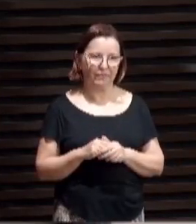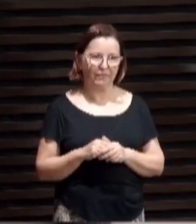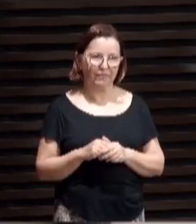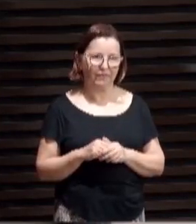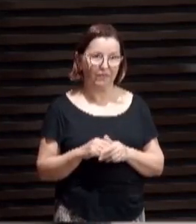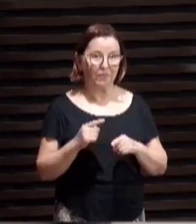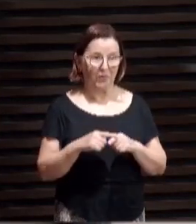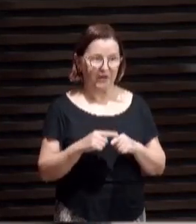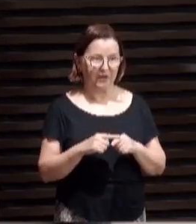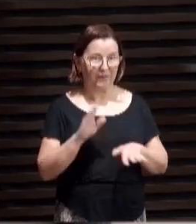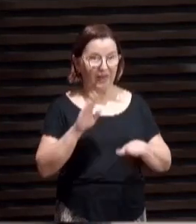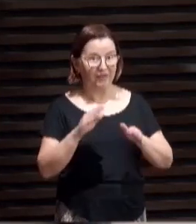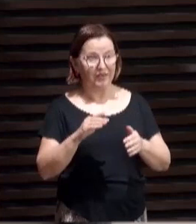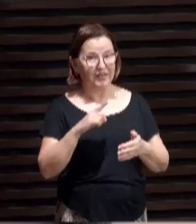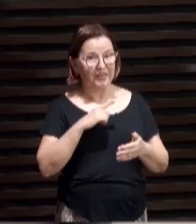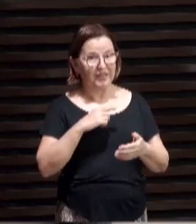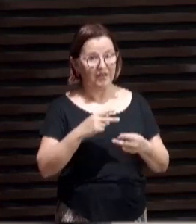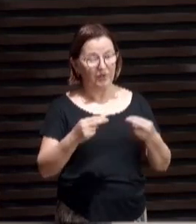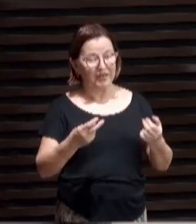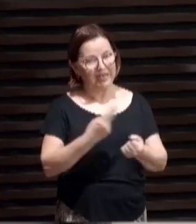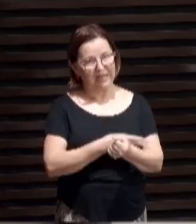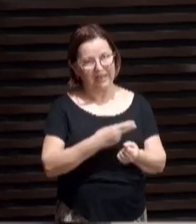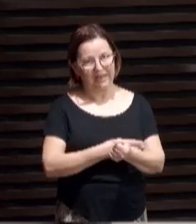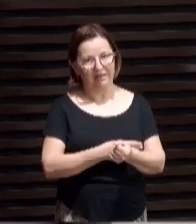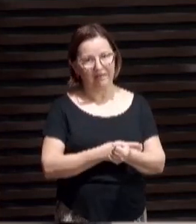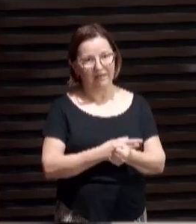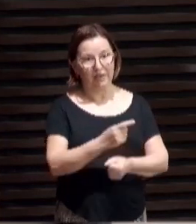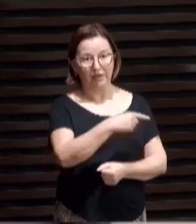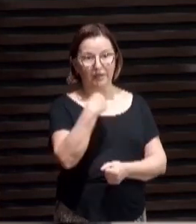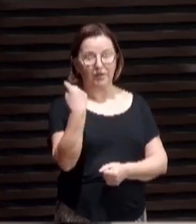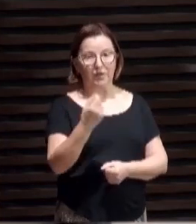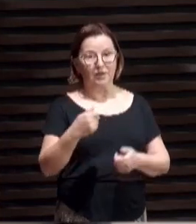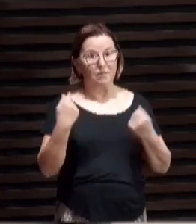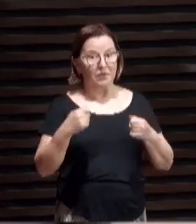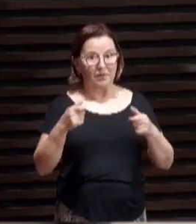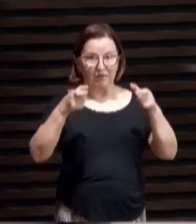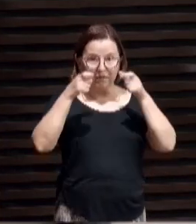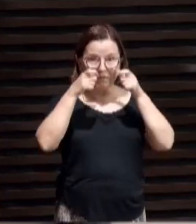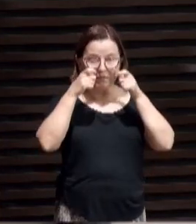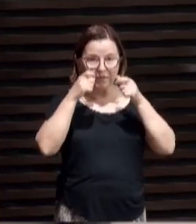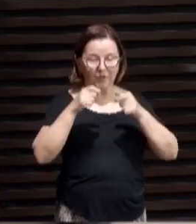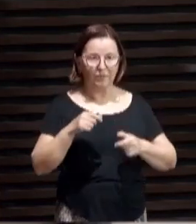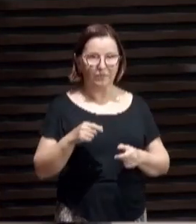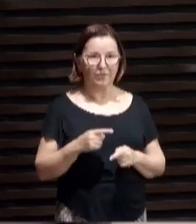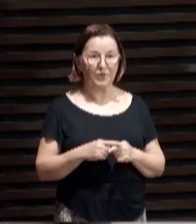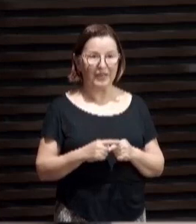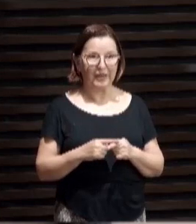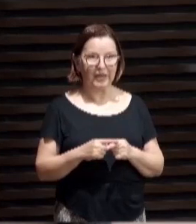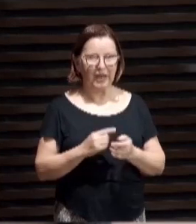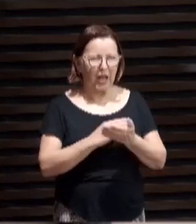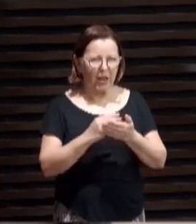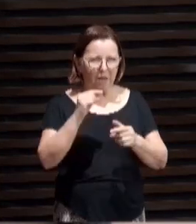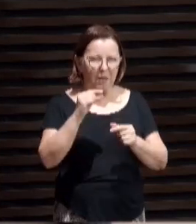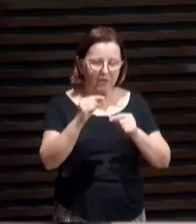heresia. E nós precisamos estar alertos, porque a coisa começa pouquinho, daqui a pouco está lá na